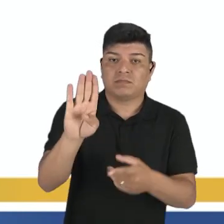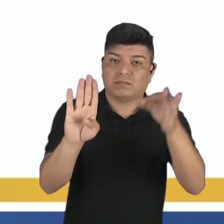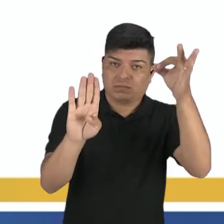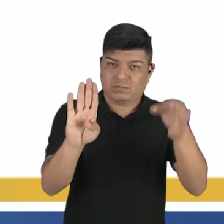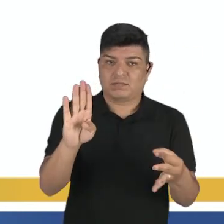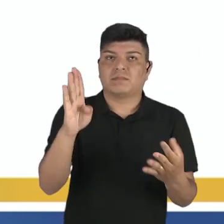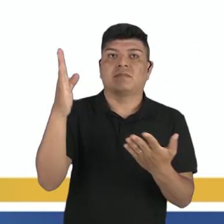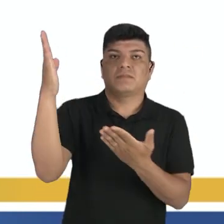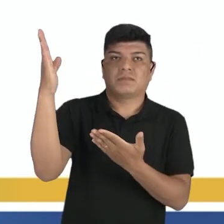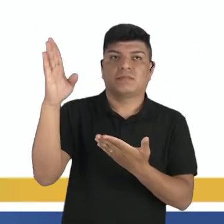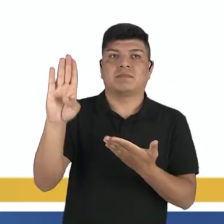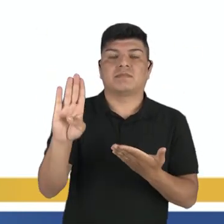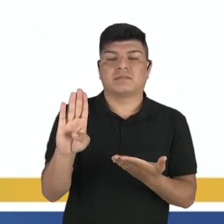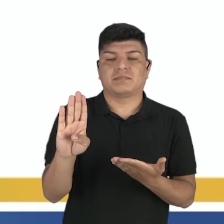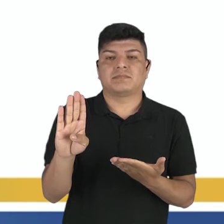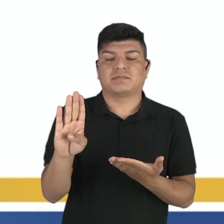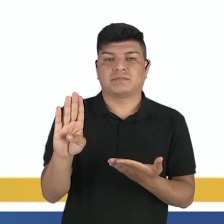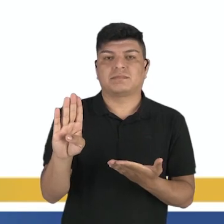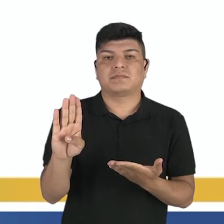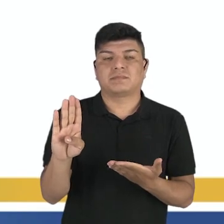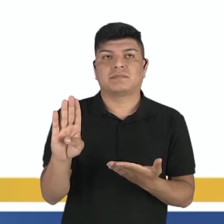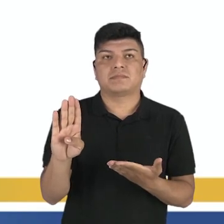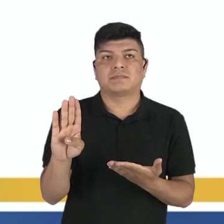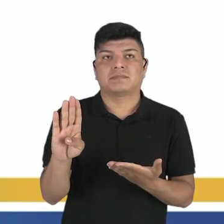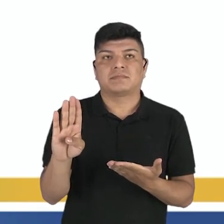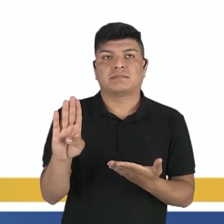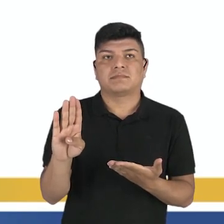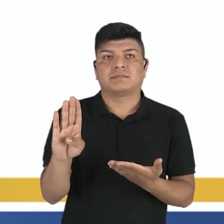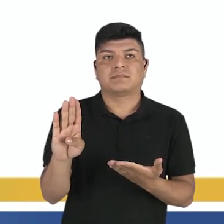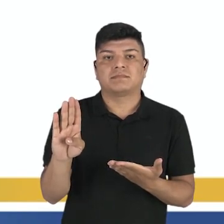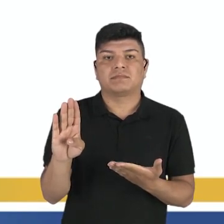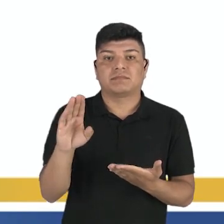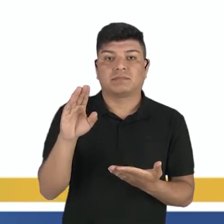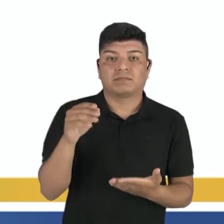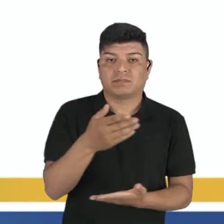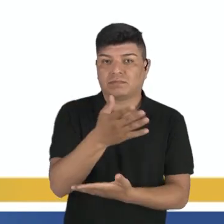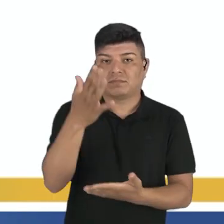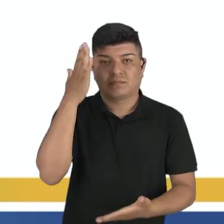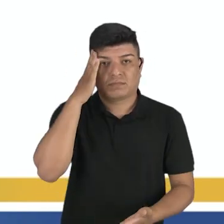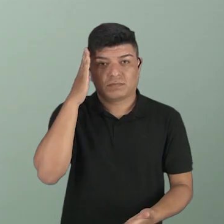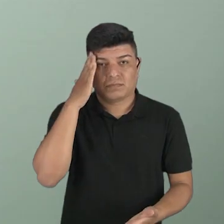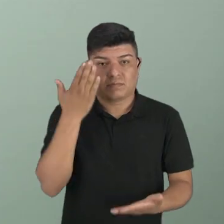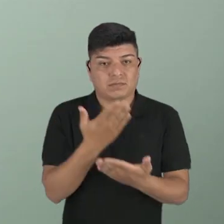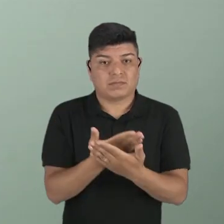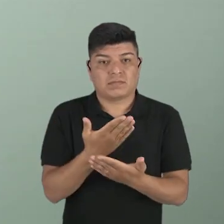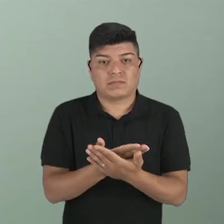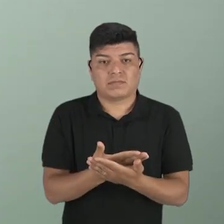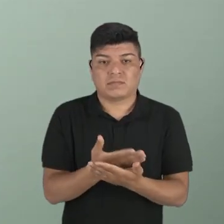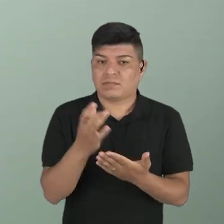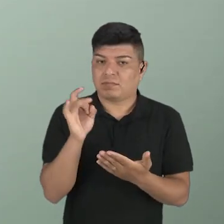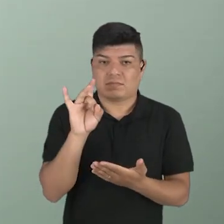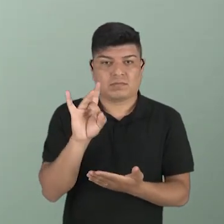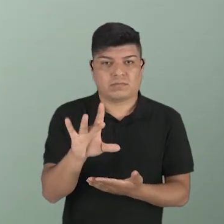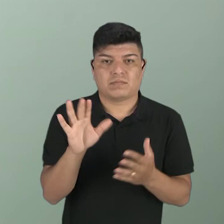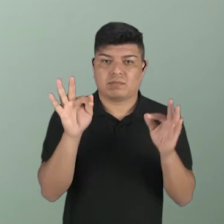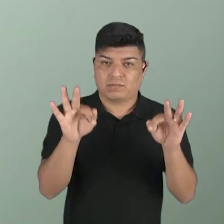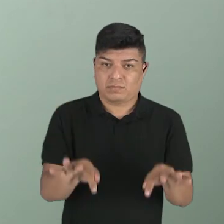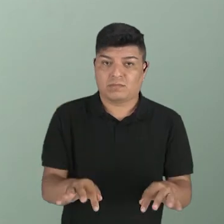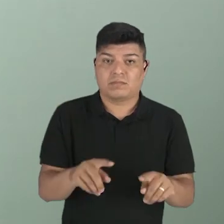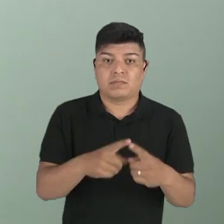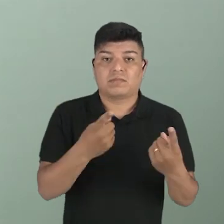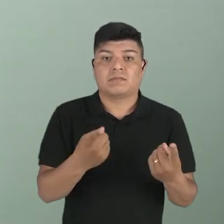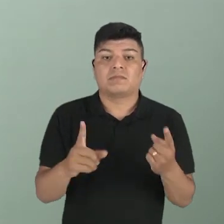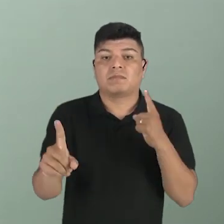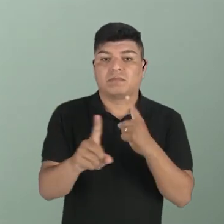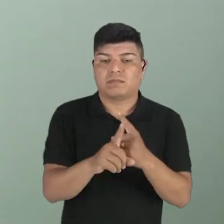Malásia, Tailândia, Filipinas e Vietnã. Vocês sabem que a nossa aula de hoje vai ficando por aqui, mas